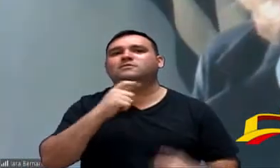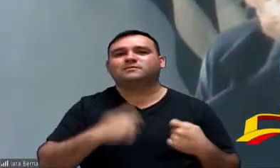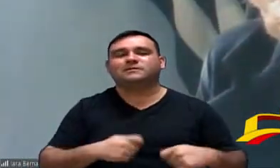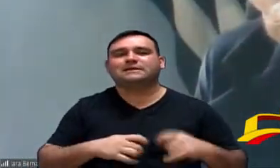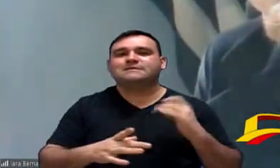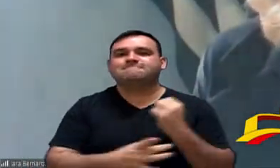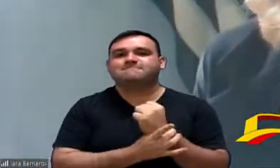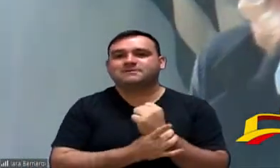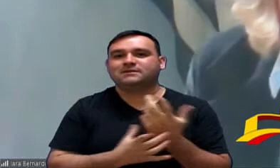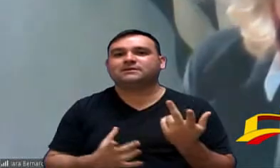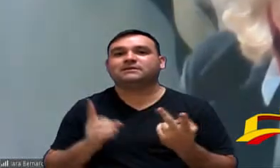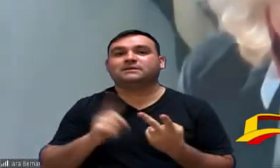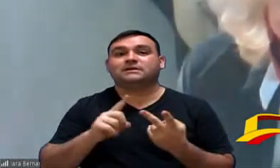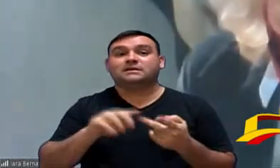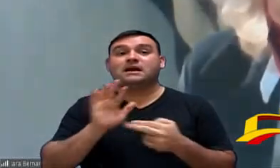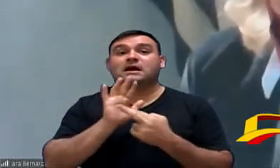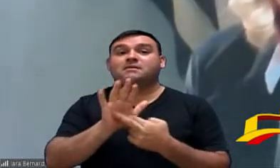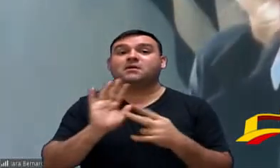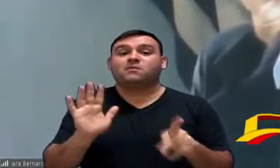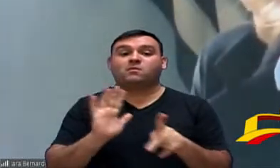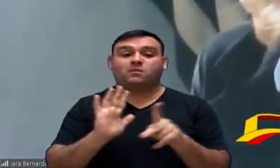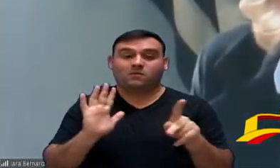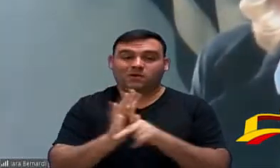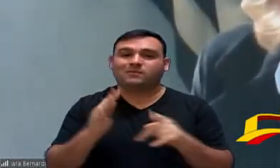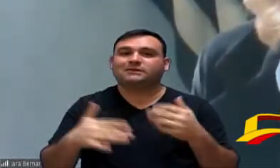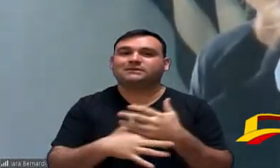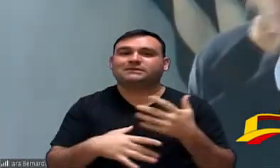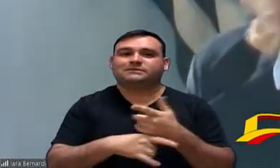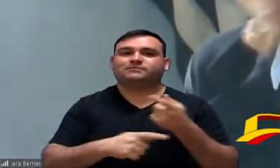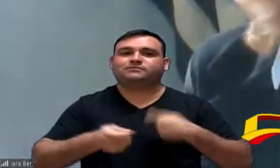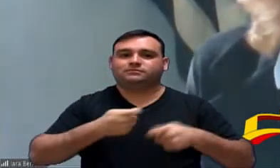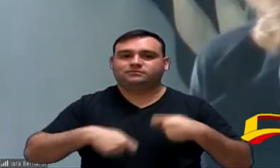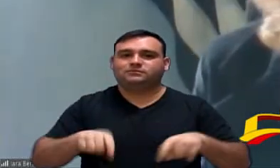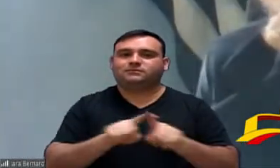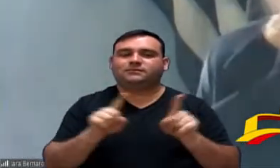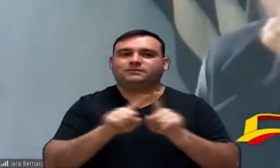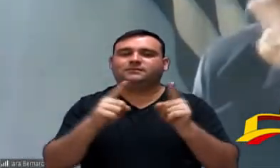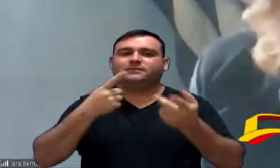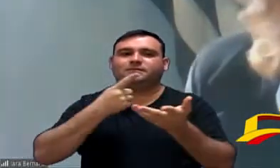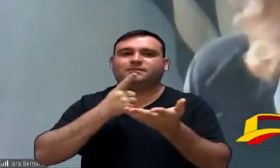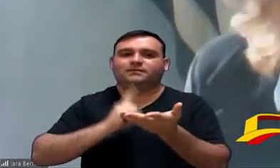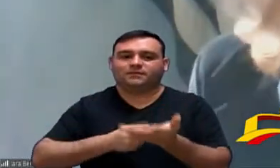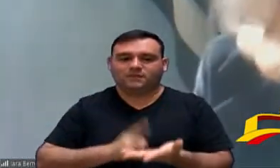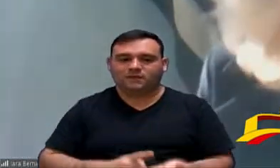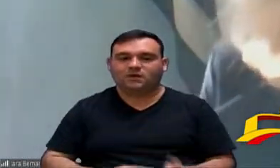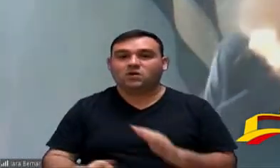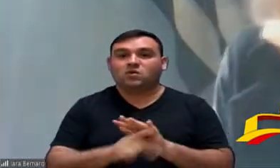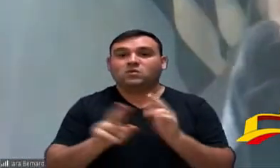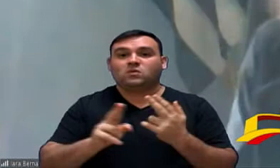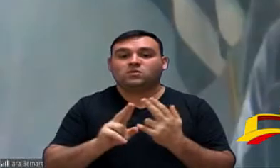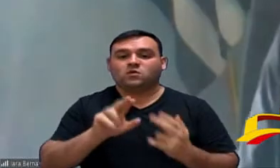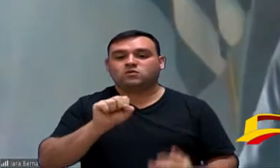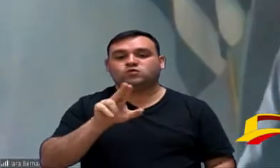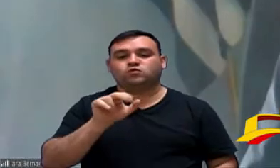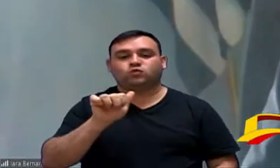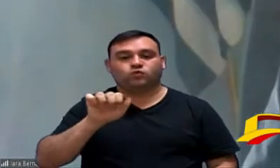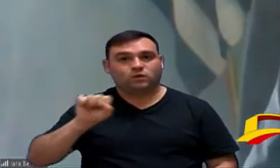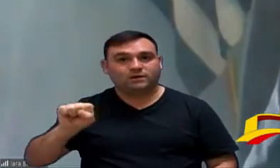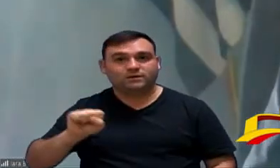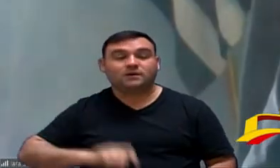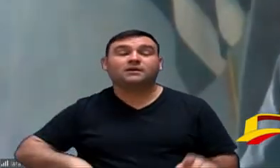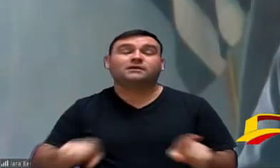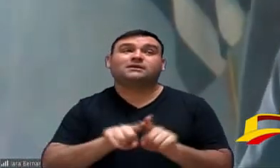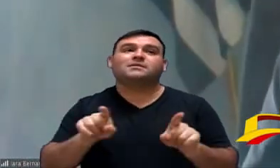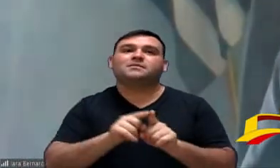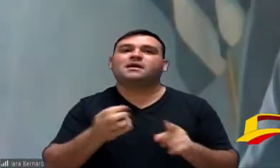garantida, a representação do município na negociação e pactuação dos SUAS, os